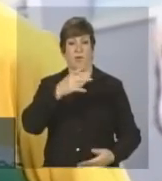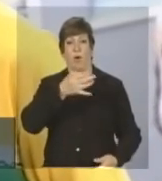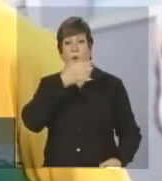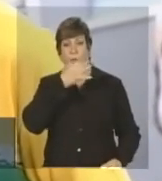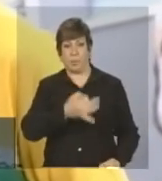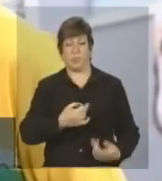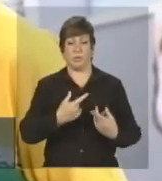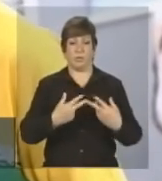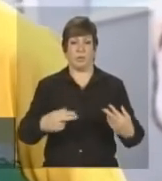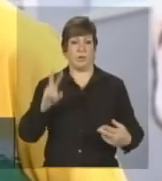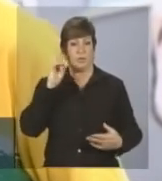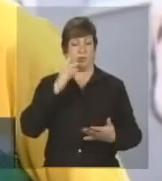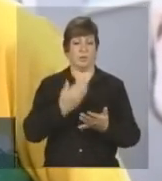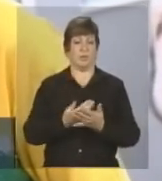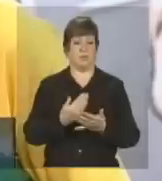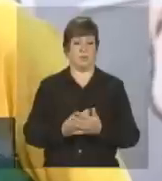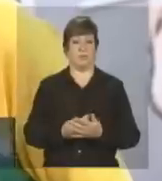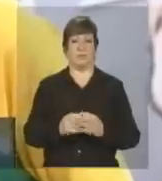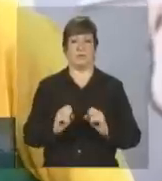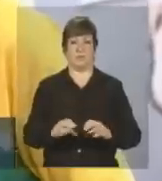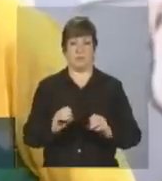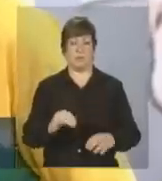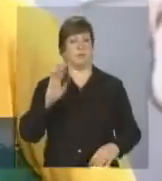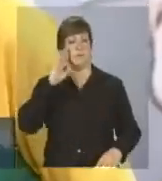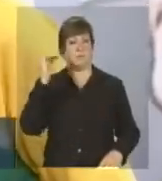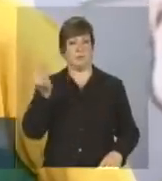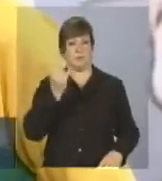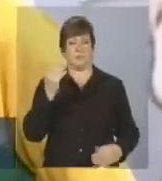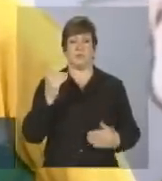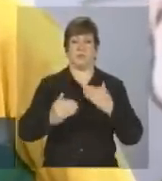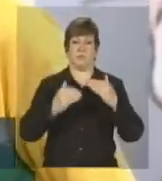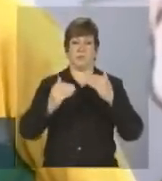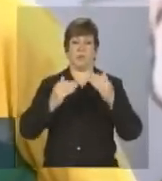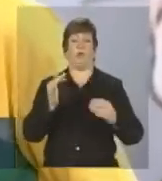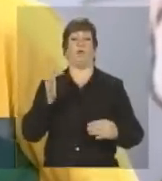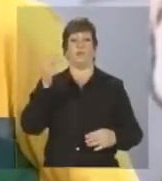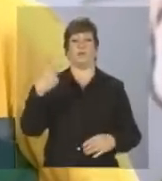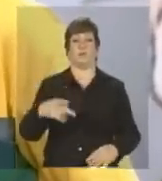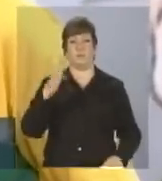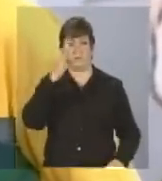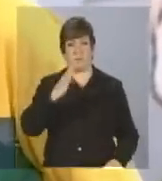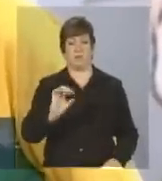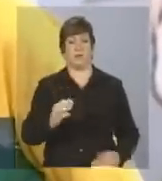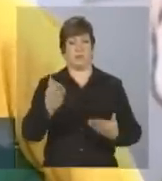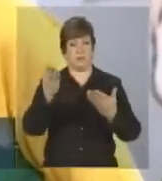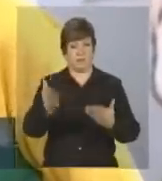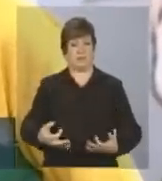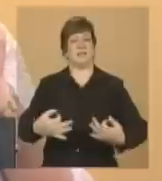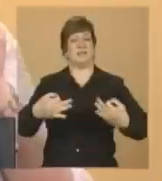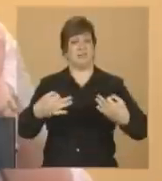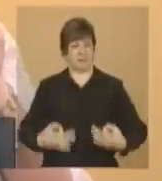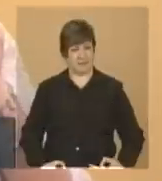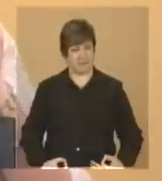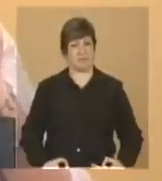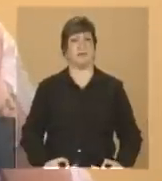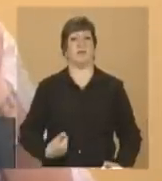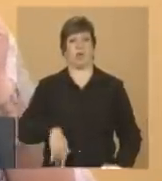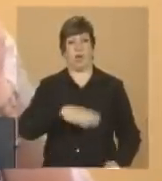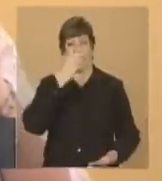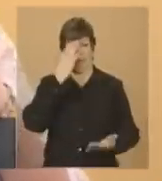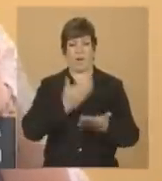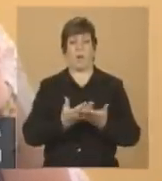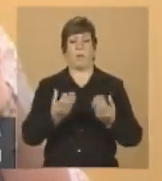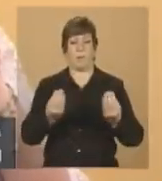de que a educação é prioridade para o desenvolvimento, é prioridade para o futuro do Brasil, que a senhora está corretíssima e acreditamos profundamente